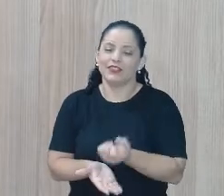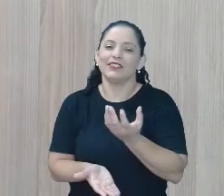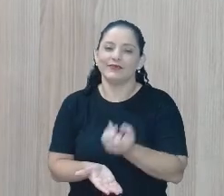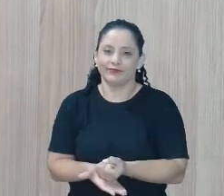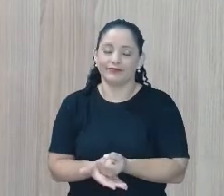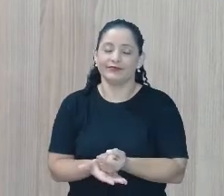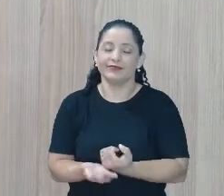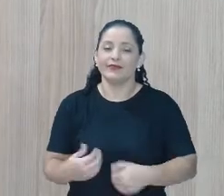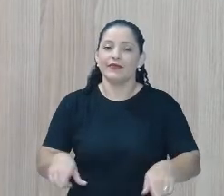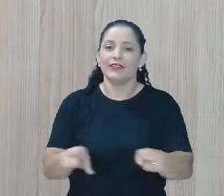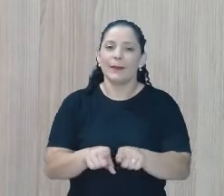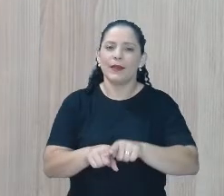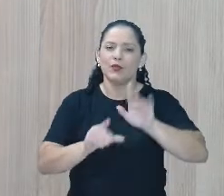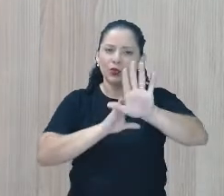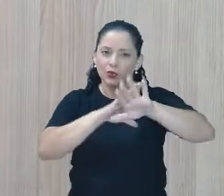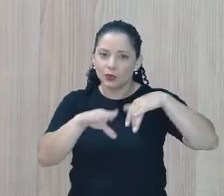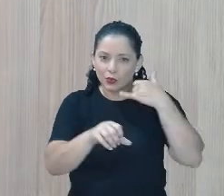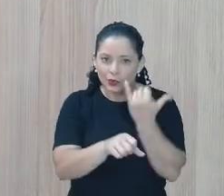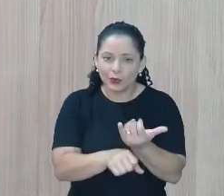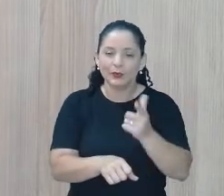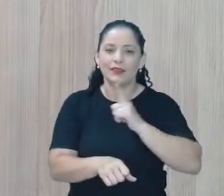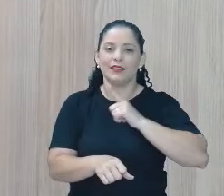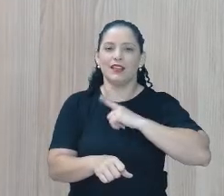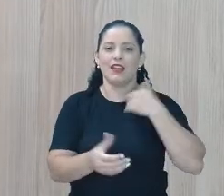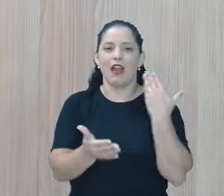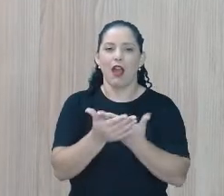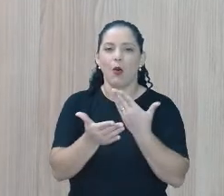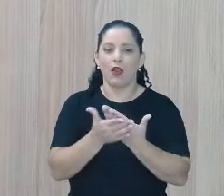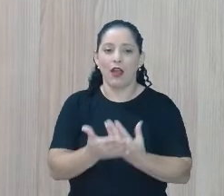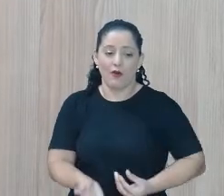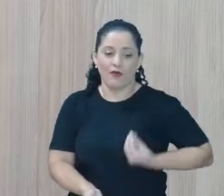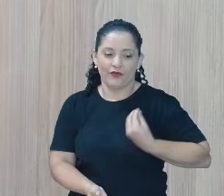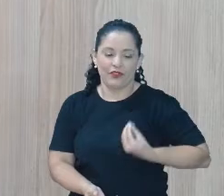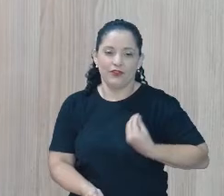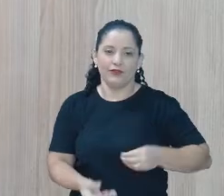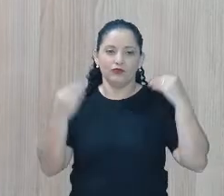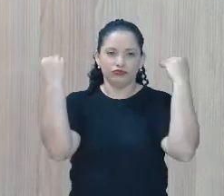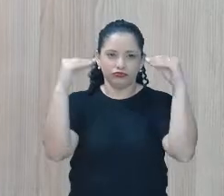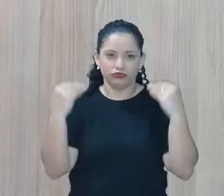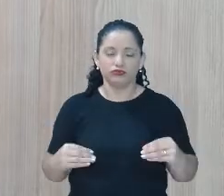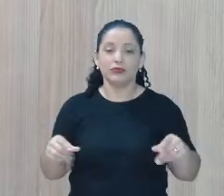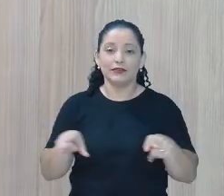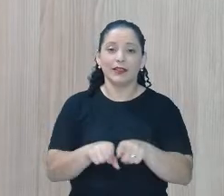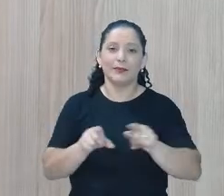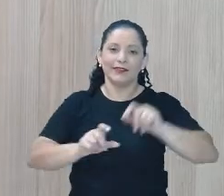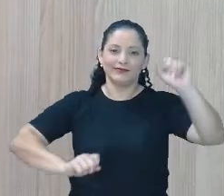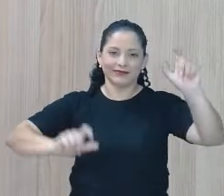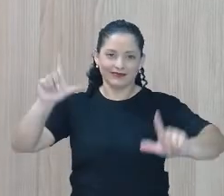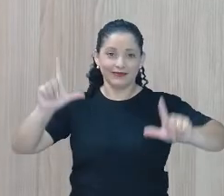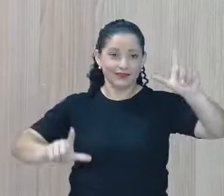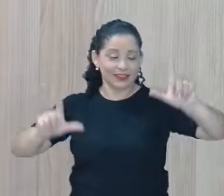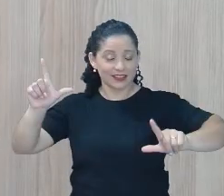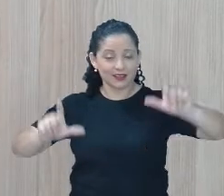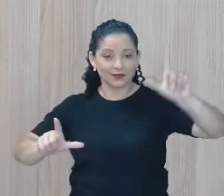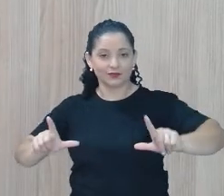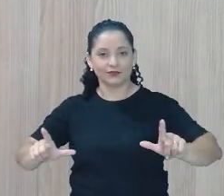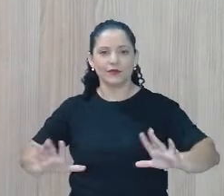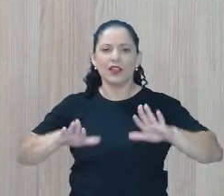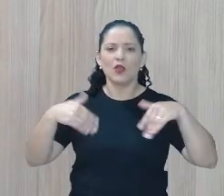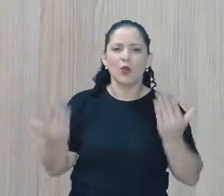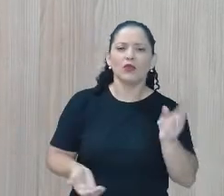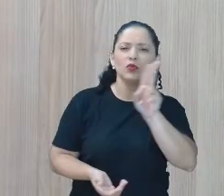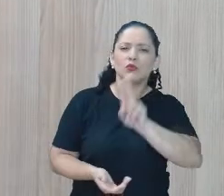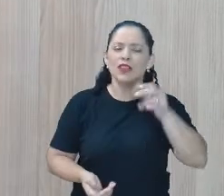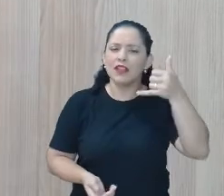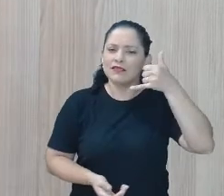vocês. No YouTube também temos aula ao vivo e também na televisão. E quando vocês estiverem no celular ou no